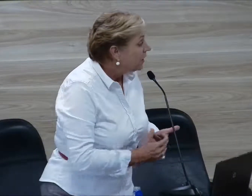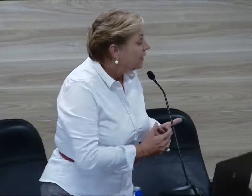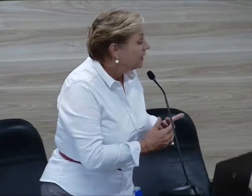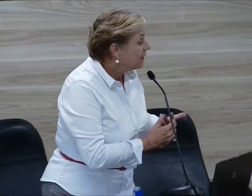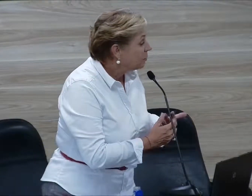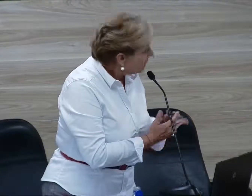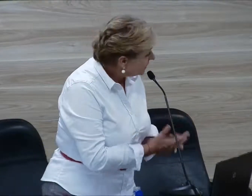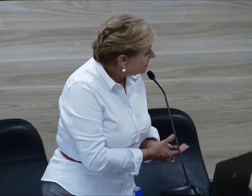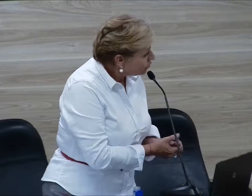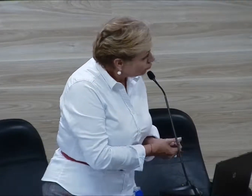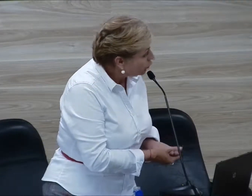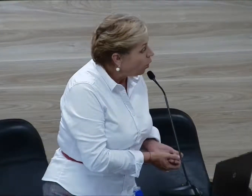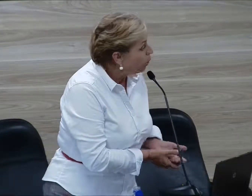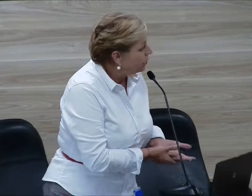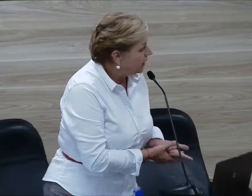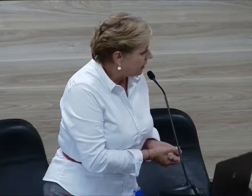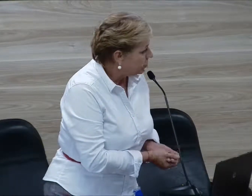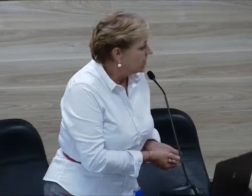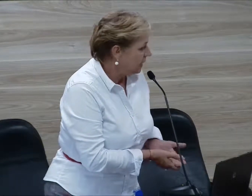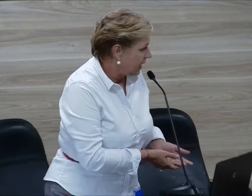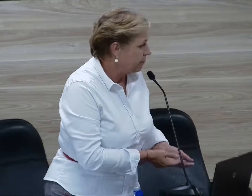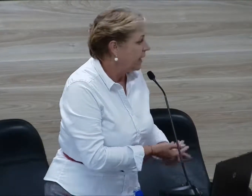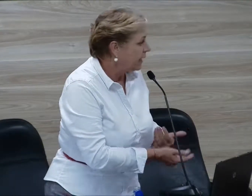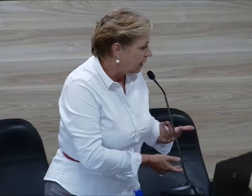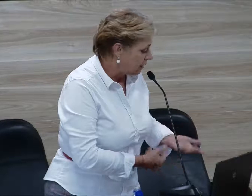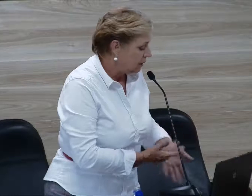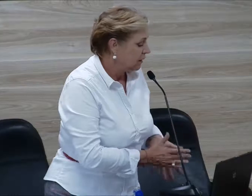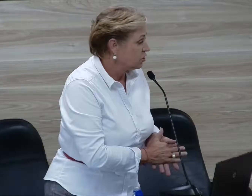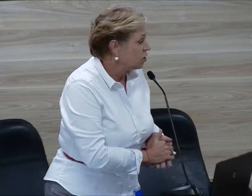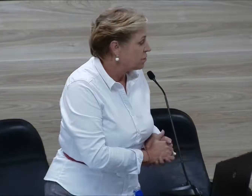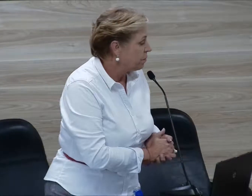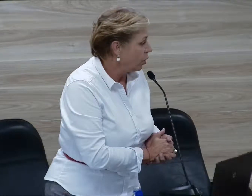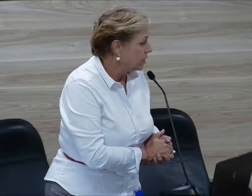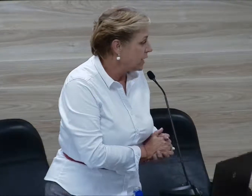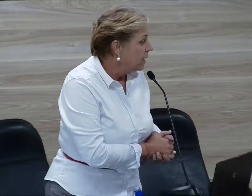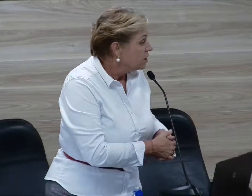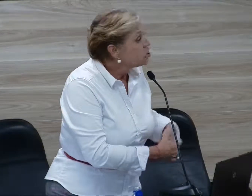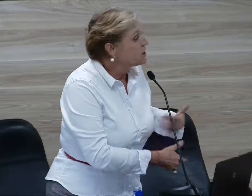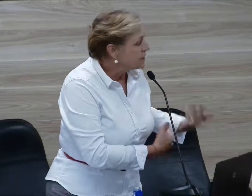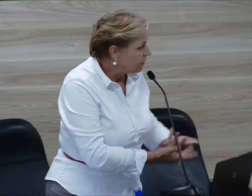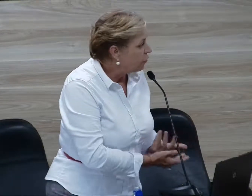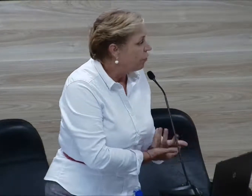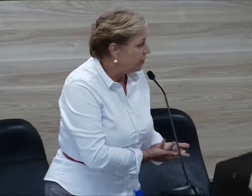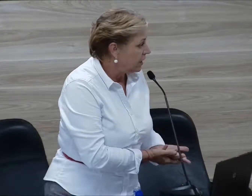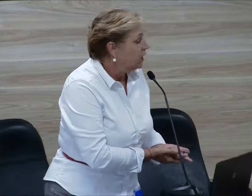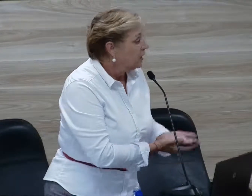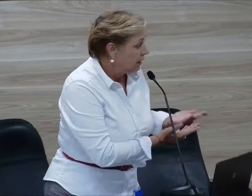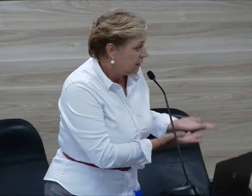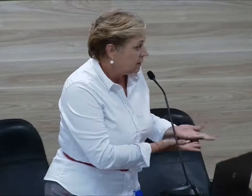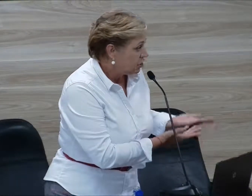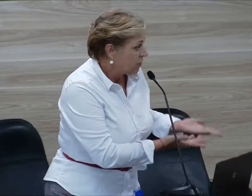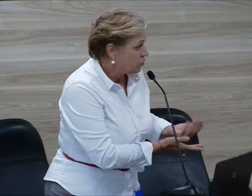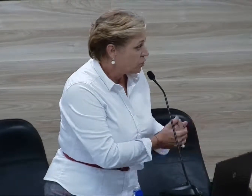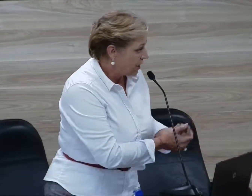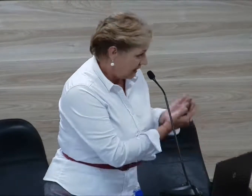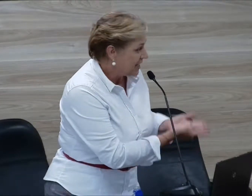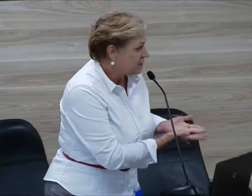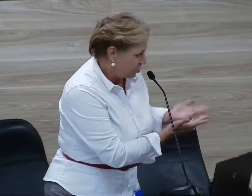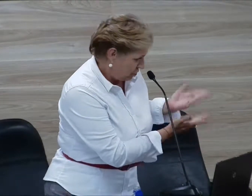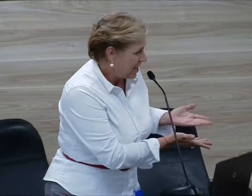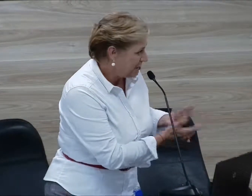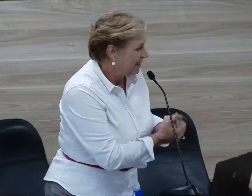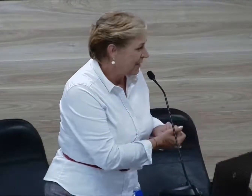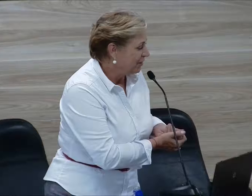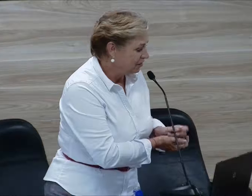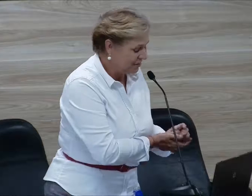educação, mas no que eu puder auxiliar para que a gente possa desenvolver, já que o senhor já tem